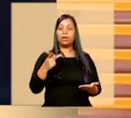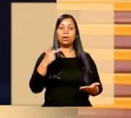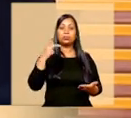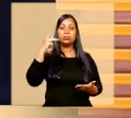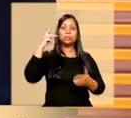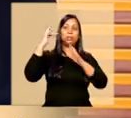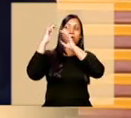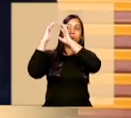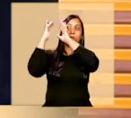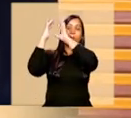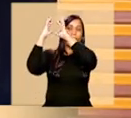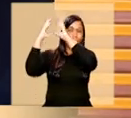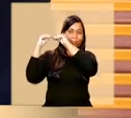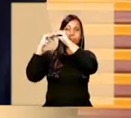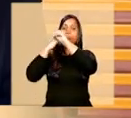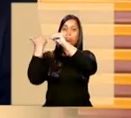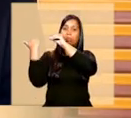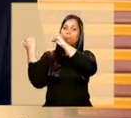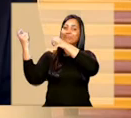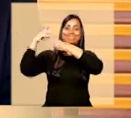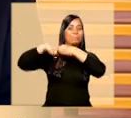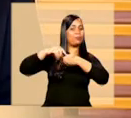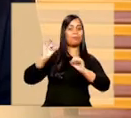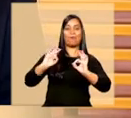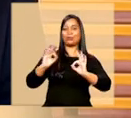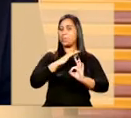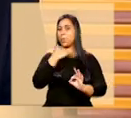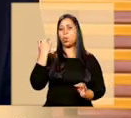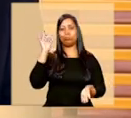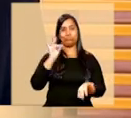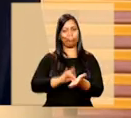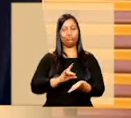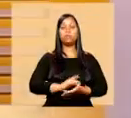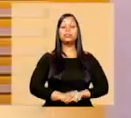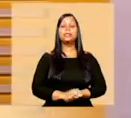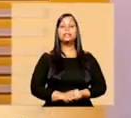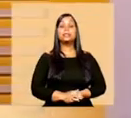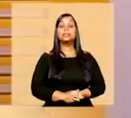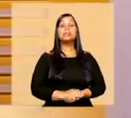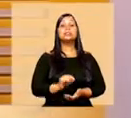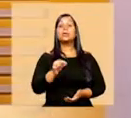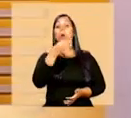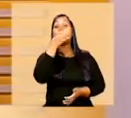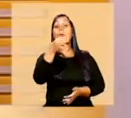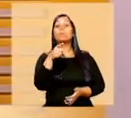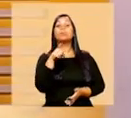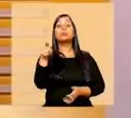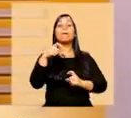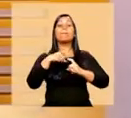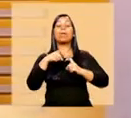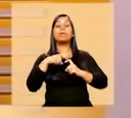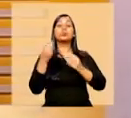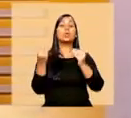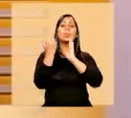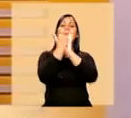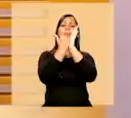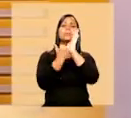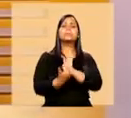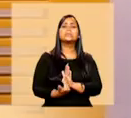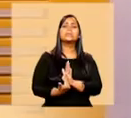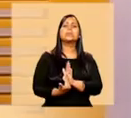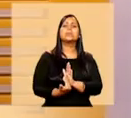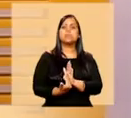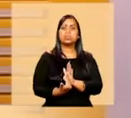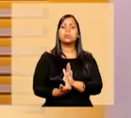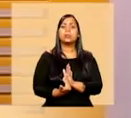dito que está em morte cefálica, a pessoa realmente é irreversível, não tem mais volta. Né? Doutor, e do ponto de vista médico, quais são os